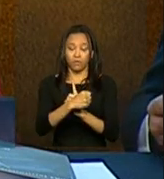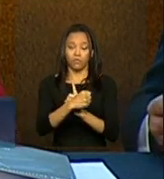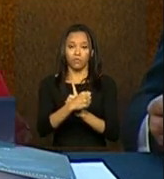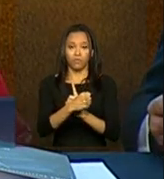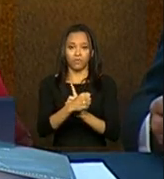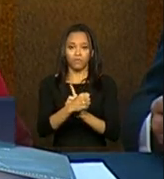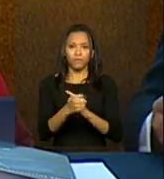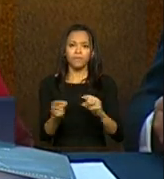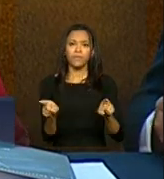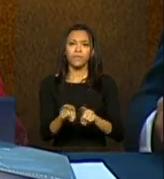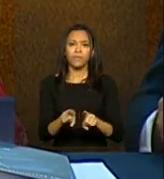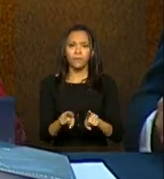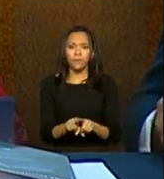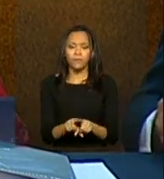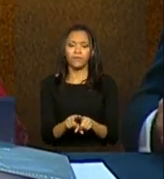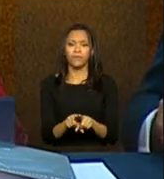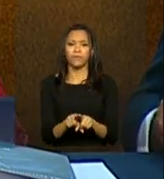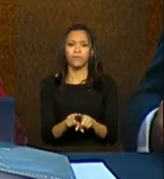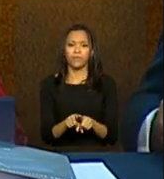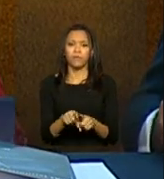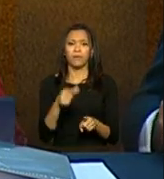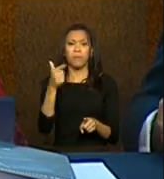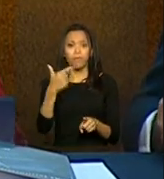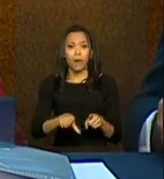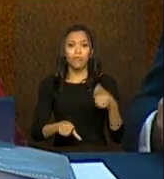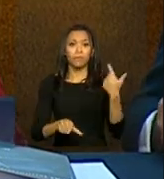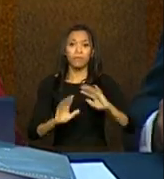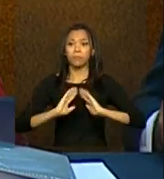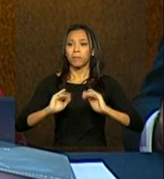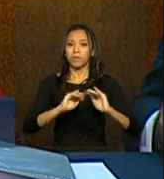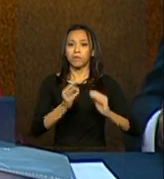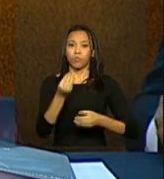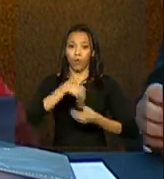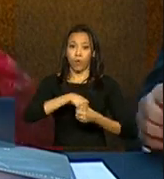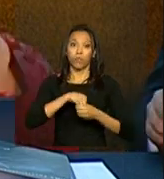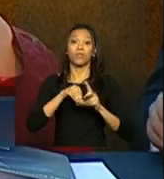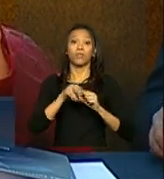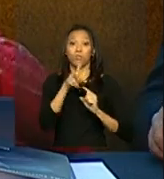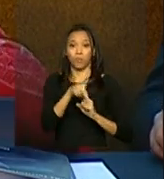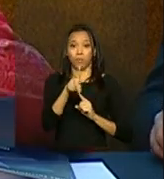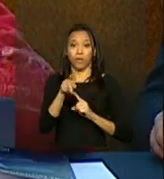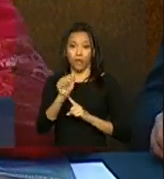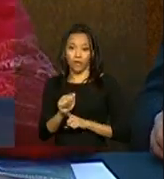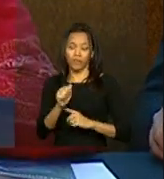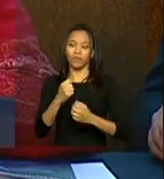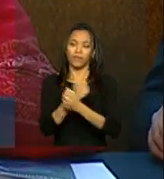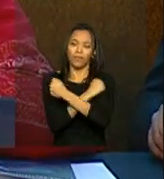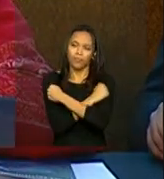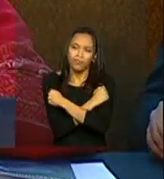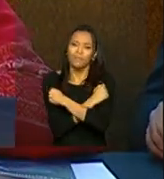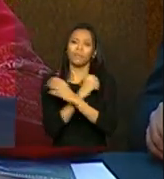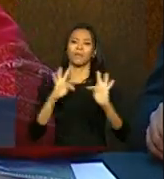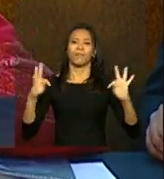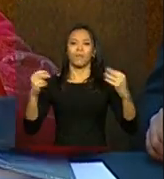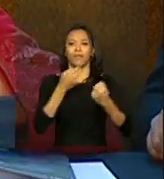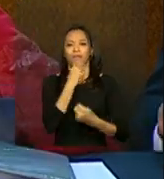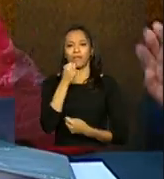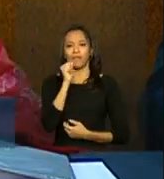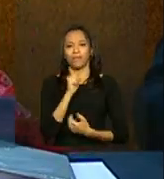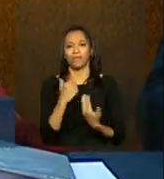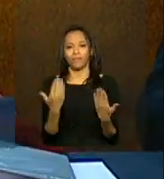e aumentando as nossas demandas no PPA. Então, um grande abraço a todas e a